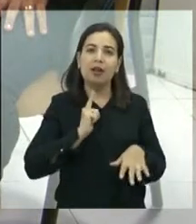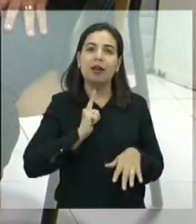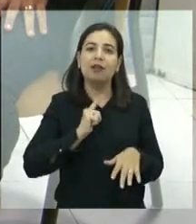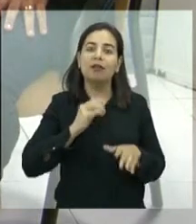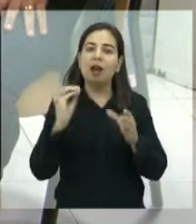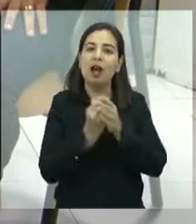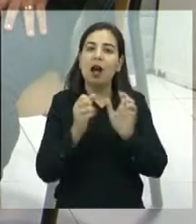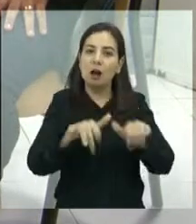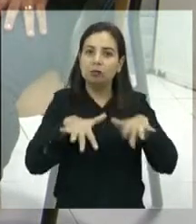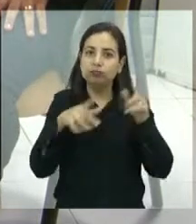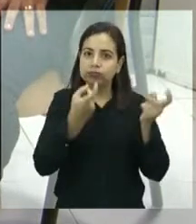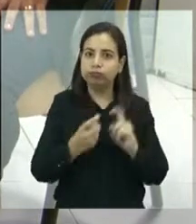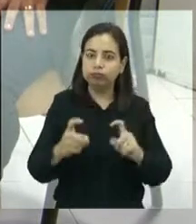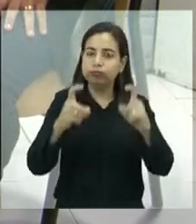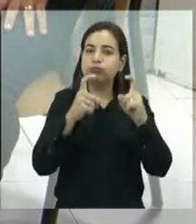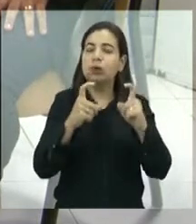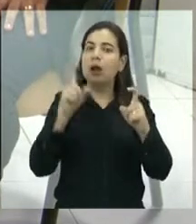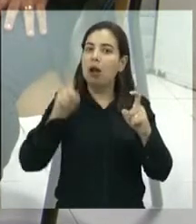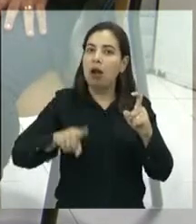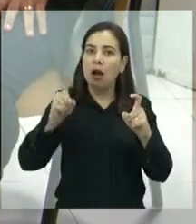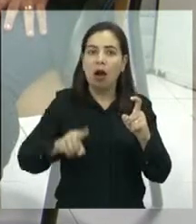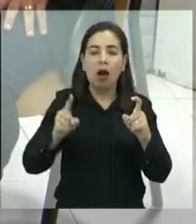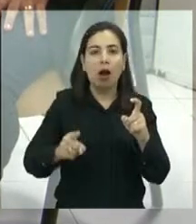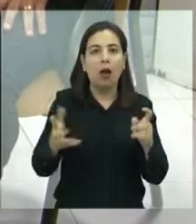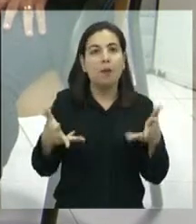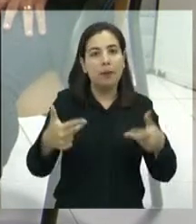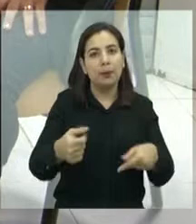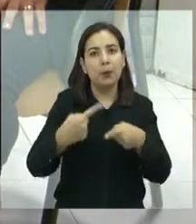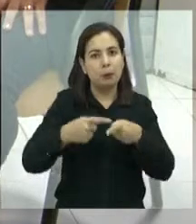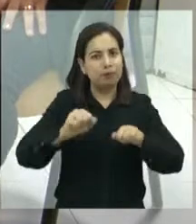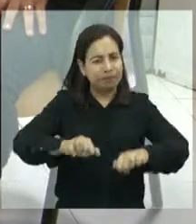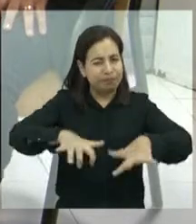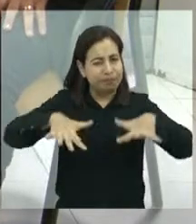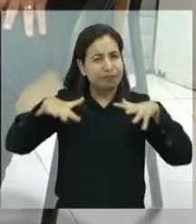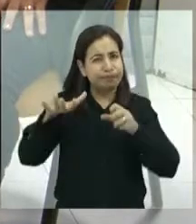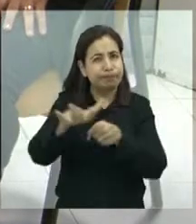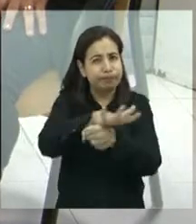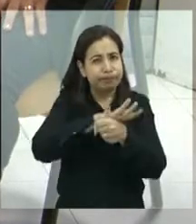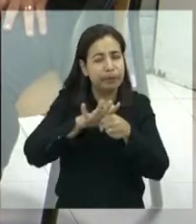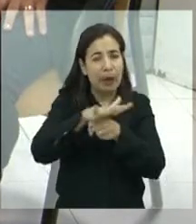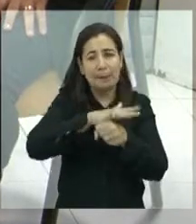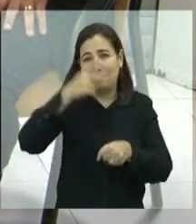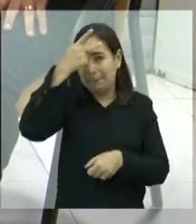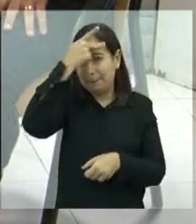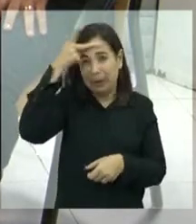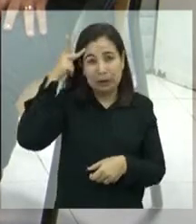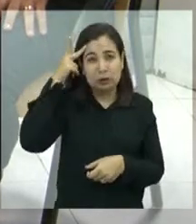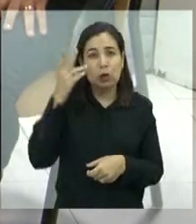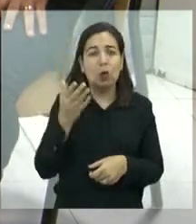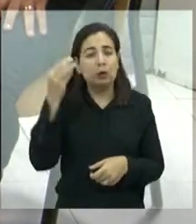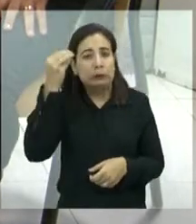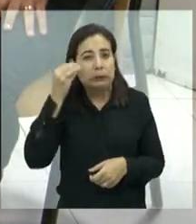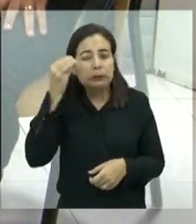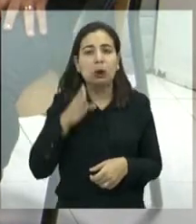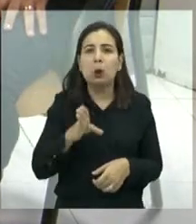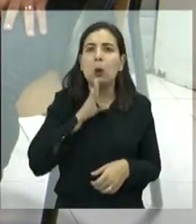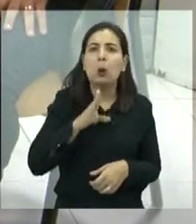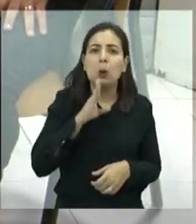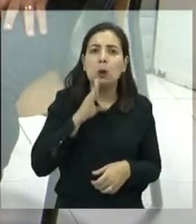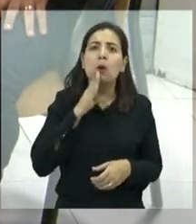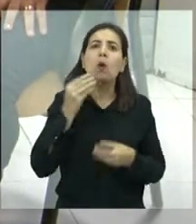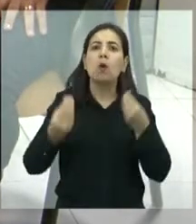pública extremamente concorrida, o auditório lotado, a mesa só de pessoas altamente qualificadas, que tratou, né,